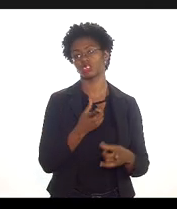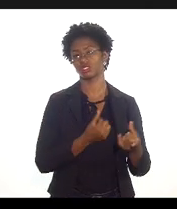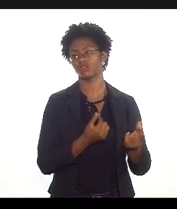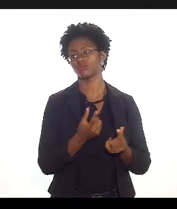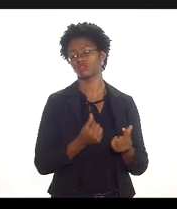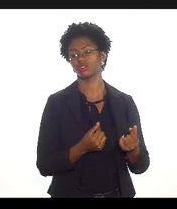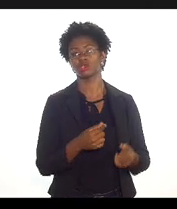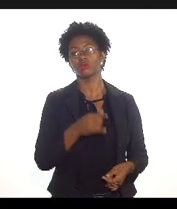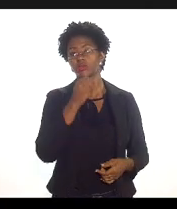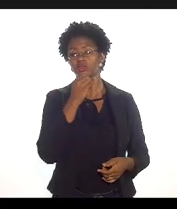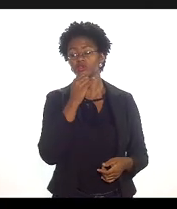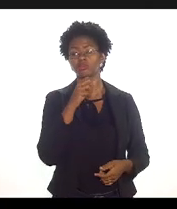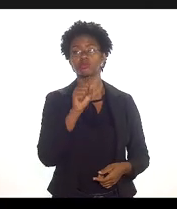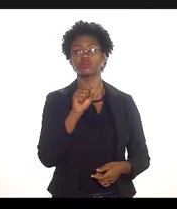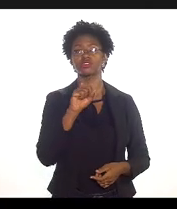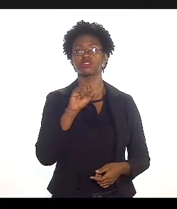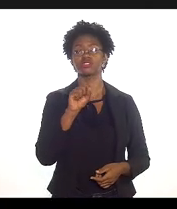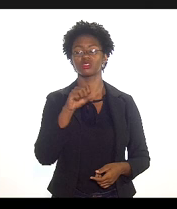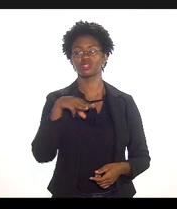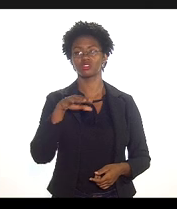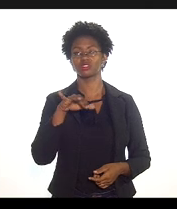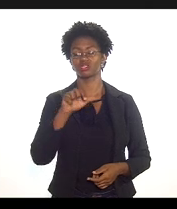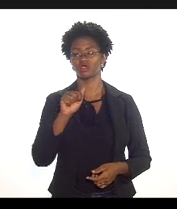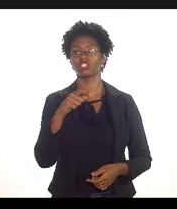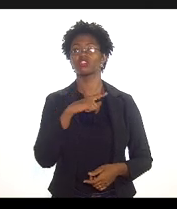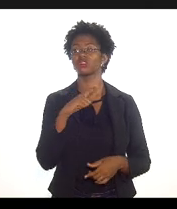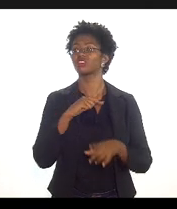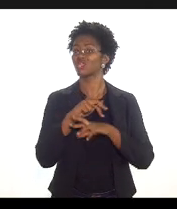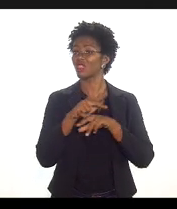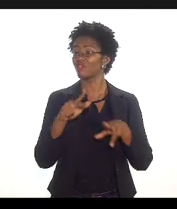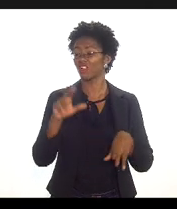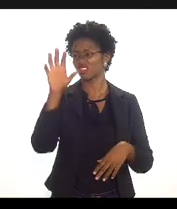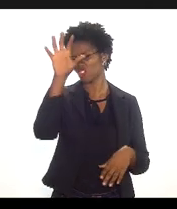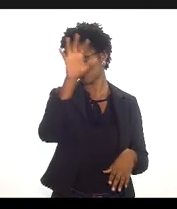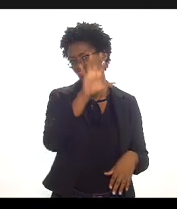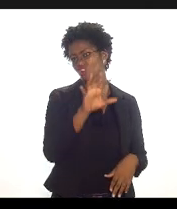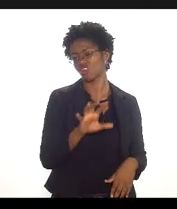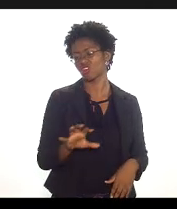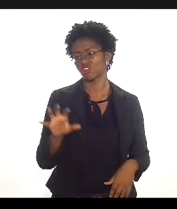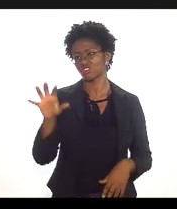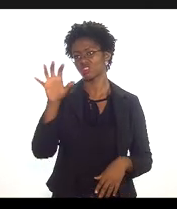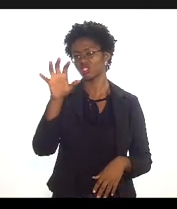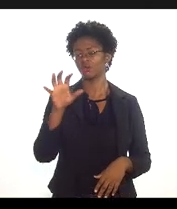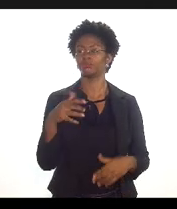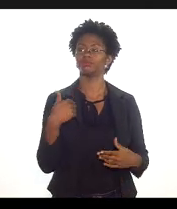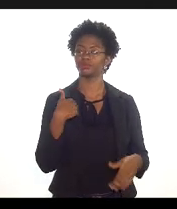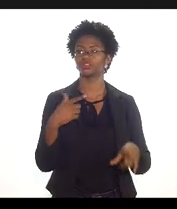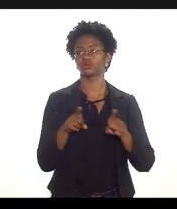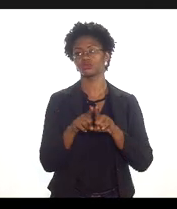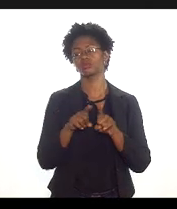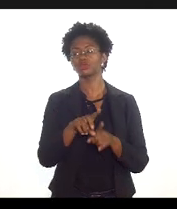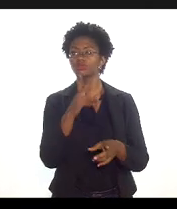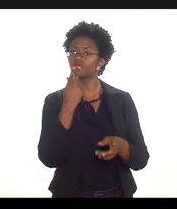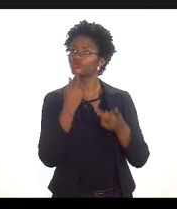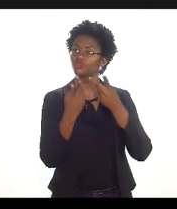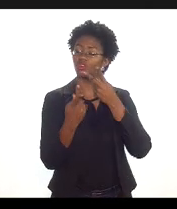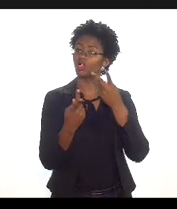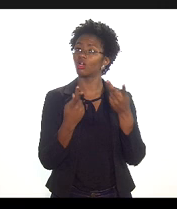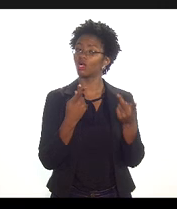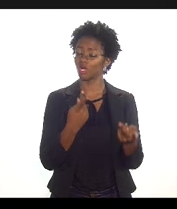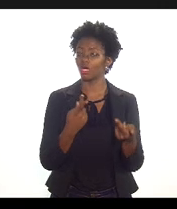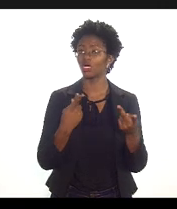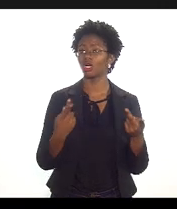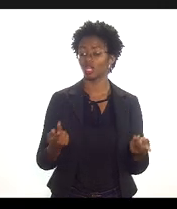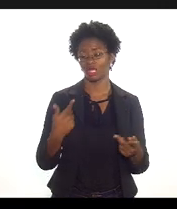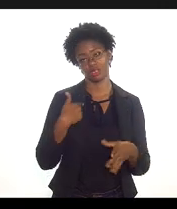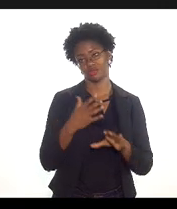da sísmica, né, nós temos muita sísmica regional, né? Eu até diria, enquanto engenheira